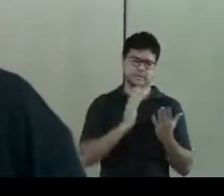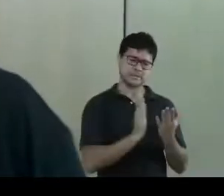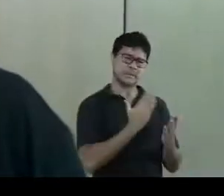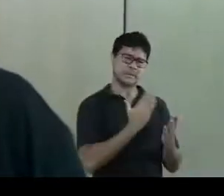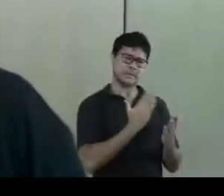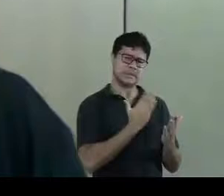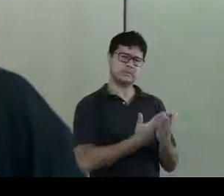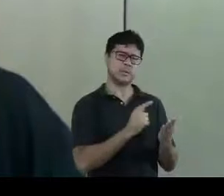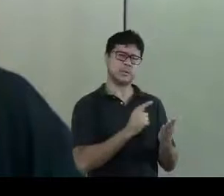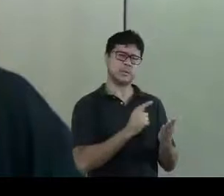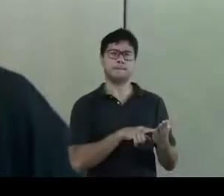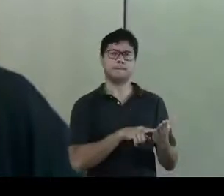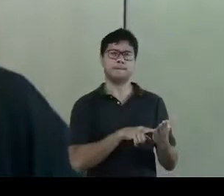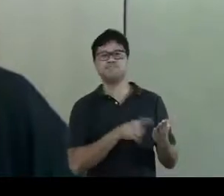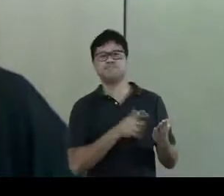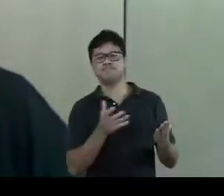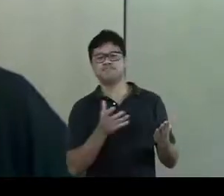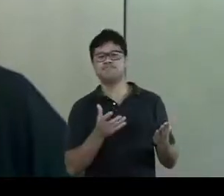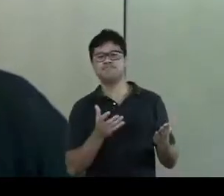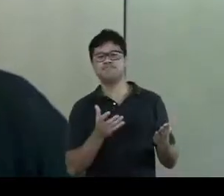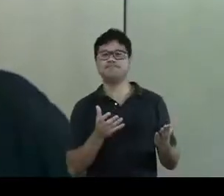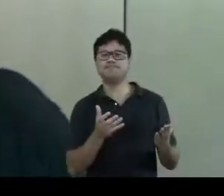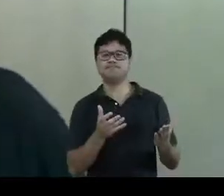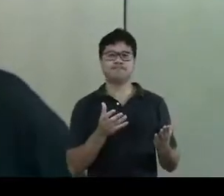a se